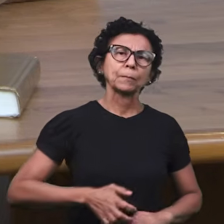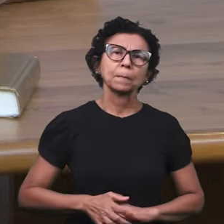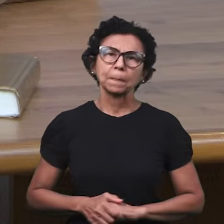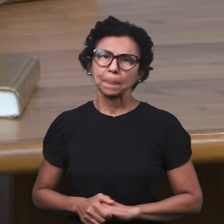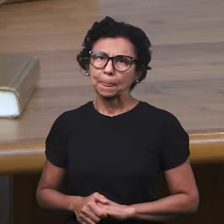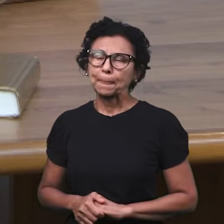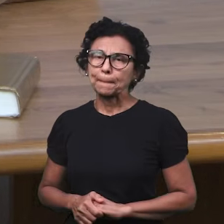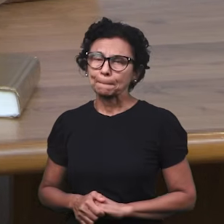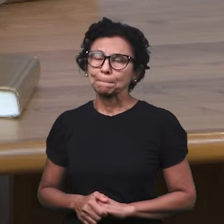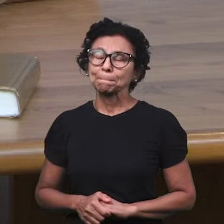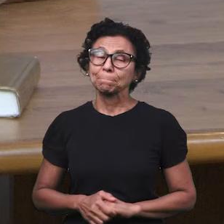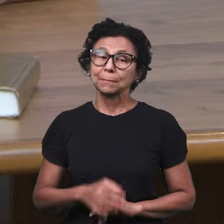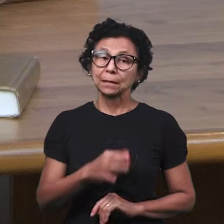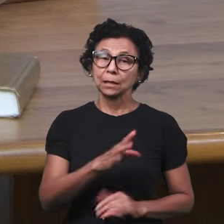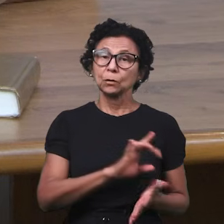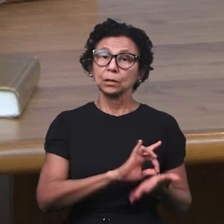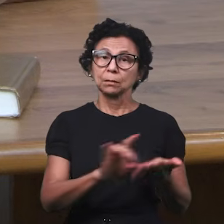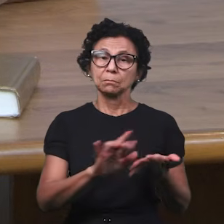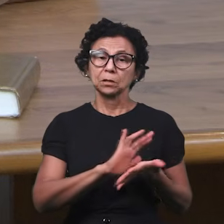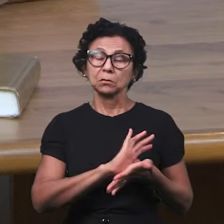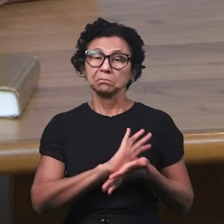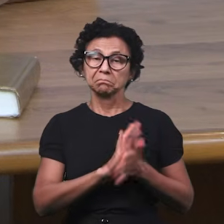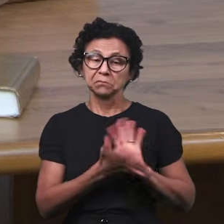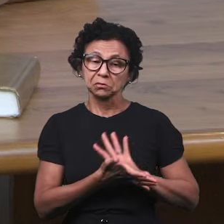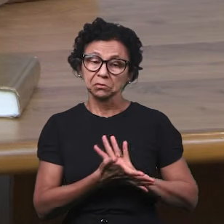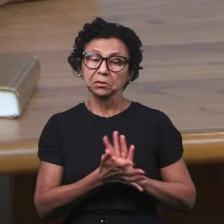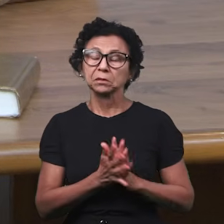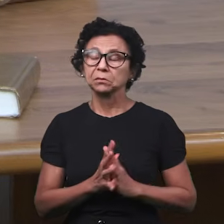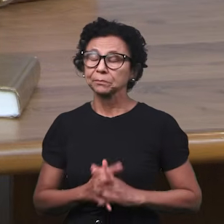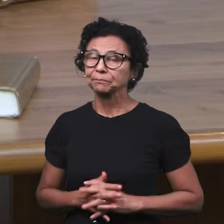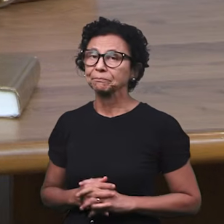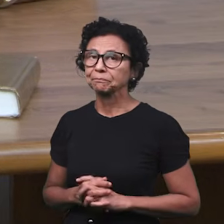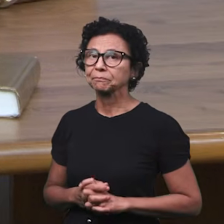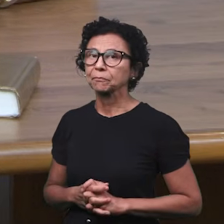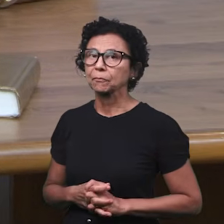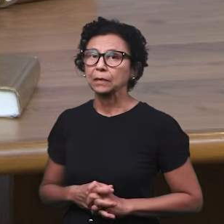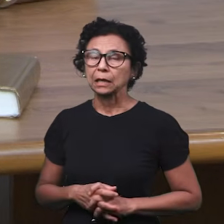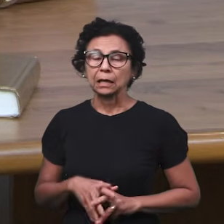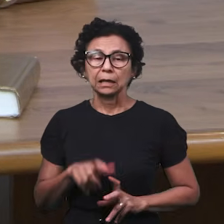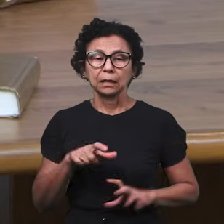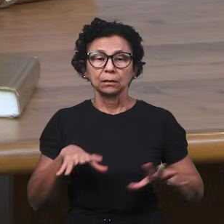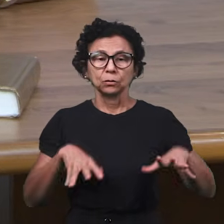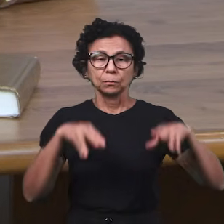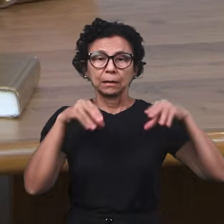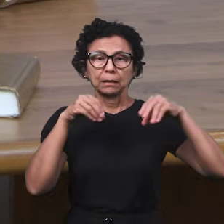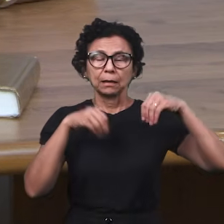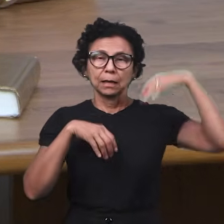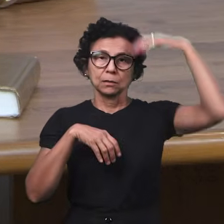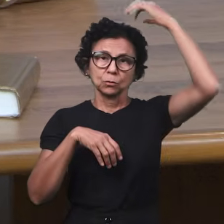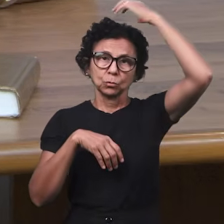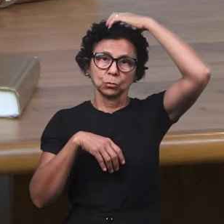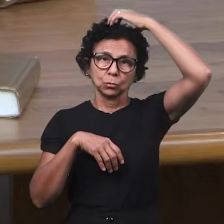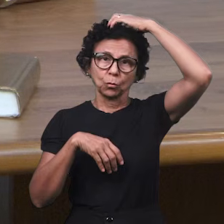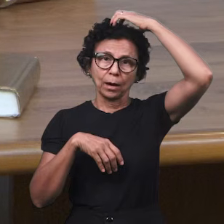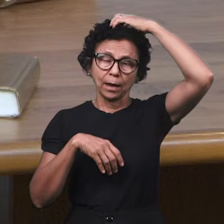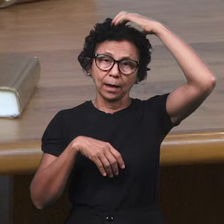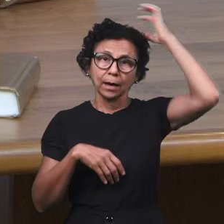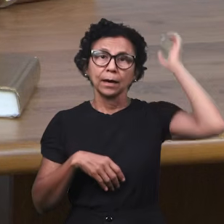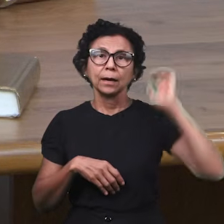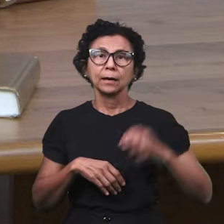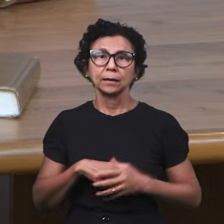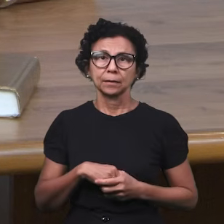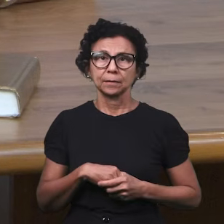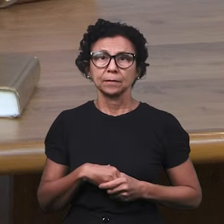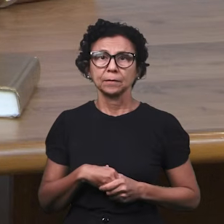seus aborrecedores o que quiseram. E na fortaleza de Suzã mataram e destruíram